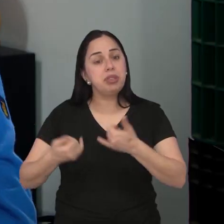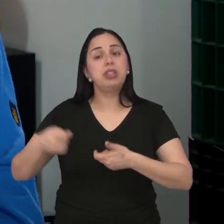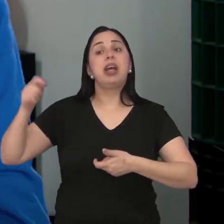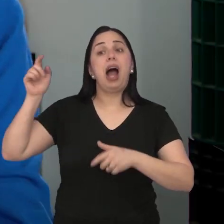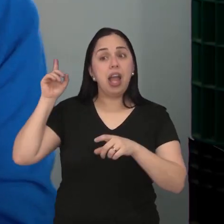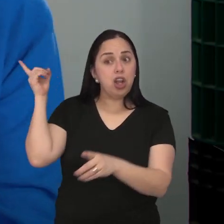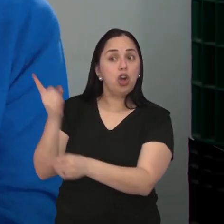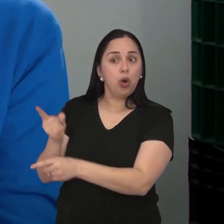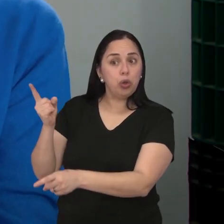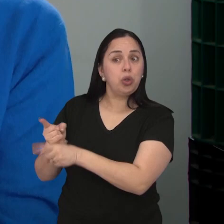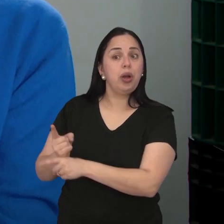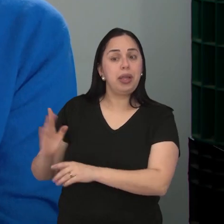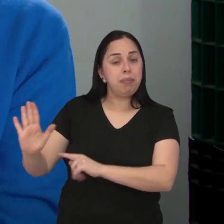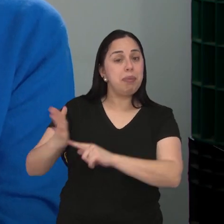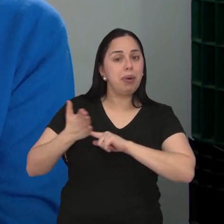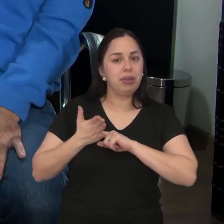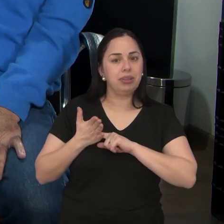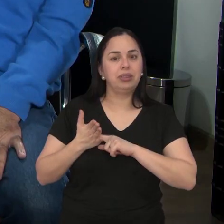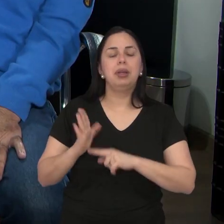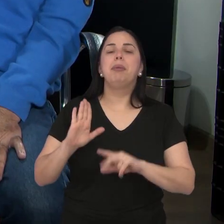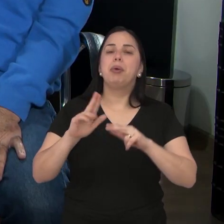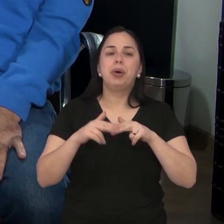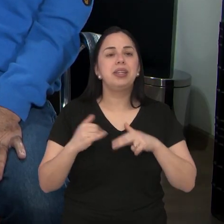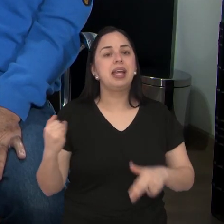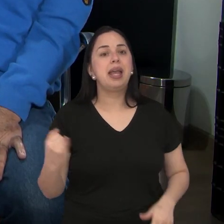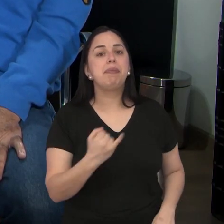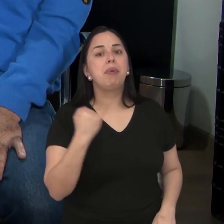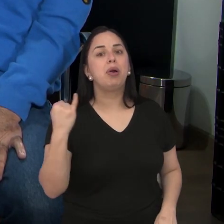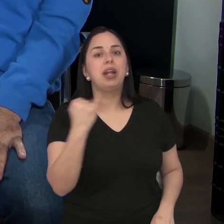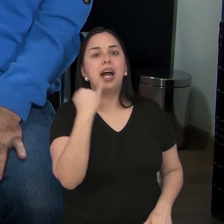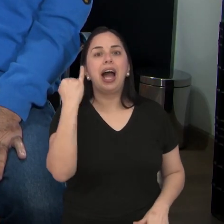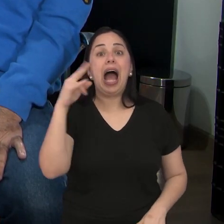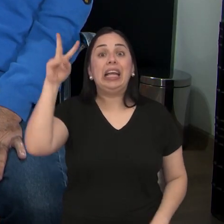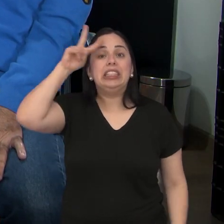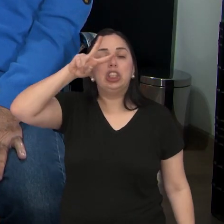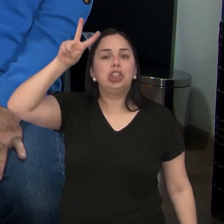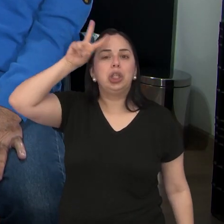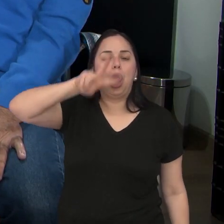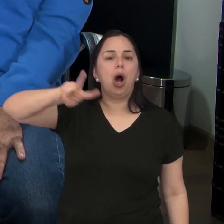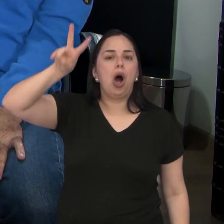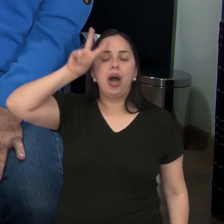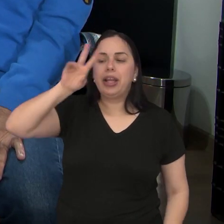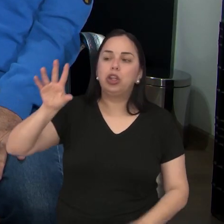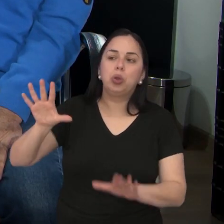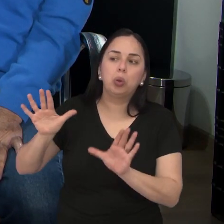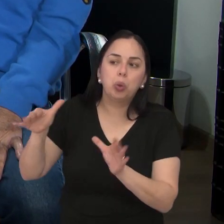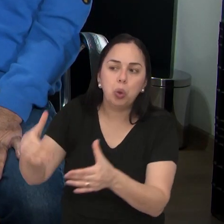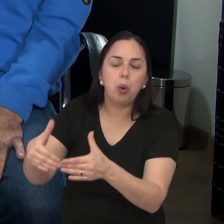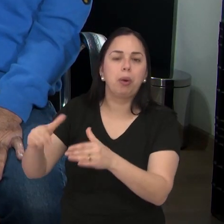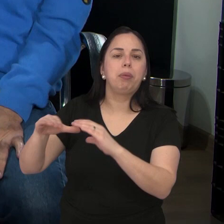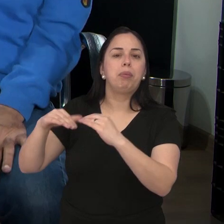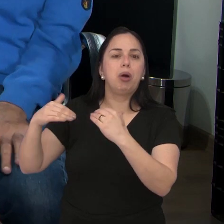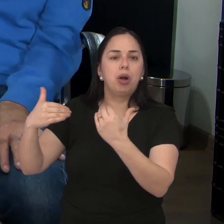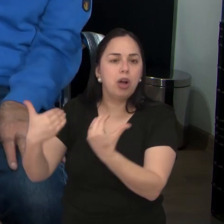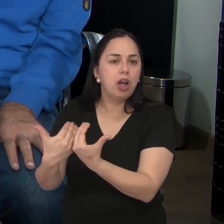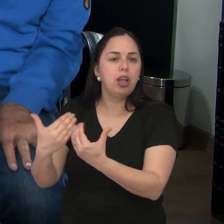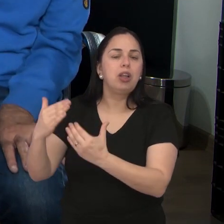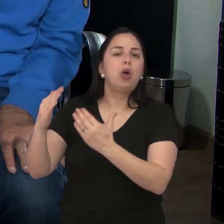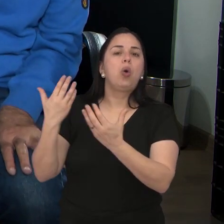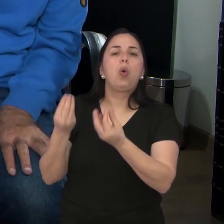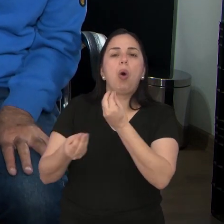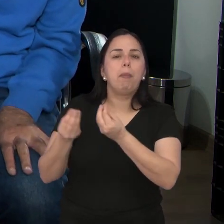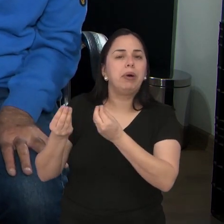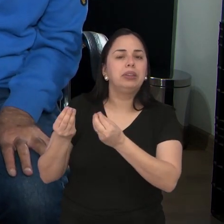milharal, aqui, tá lá atrás da minha porta. Então é importante você conhecer a história daquele povo, como que aquele povo